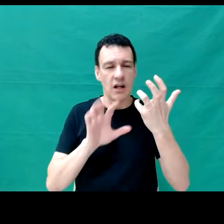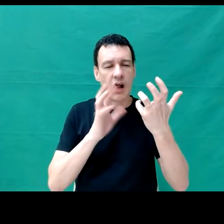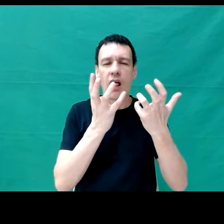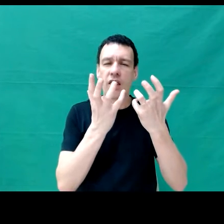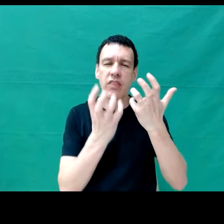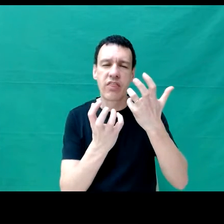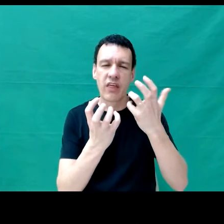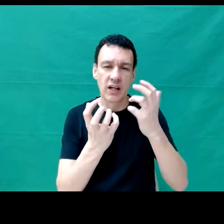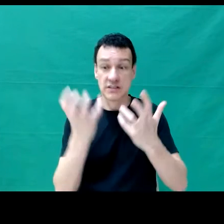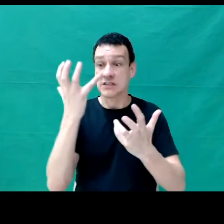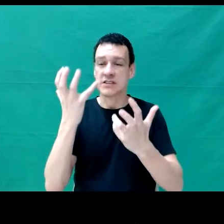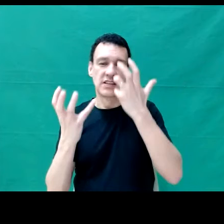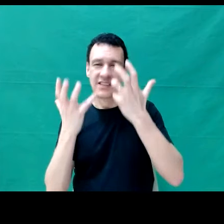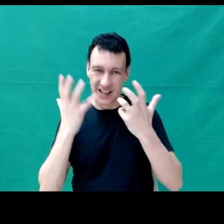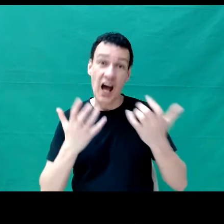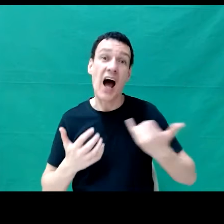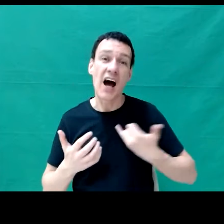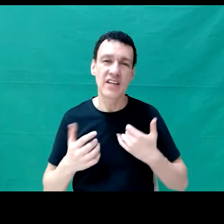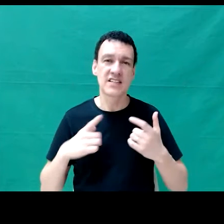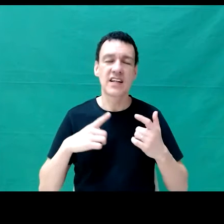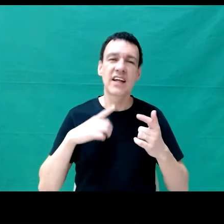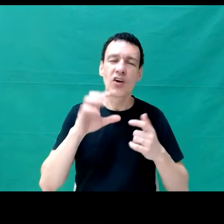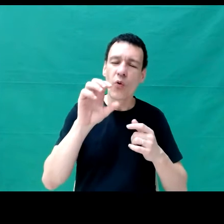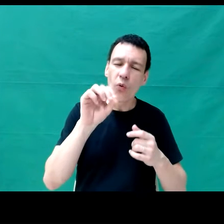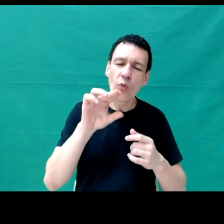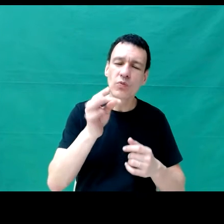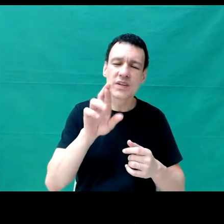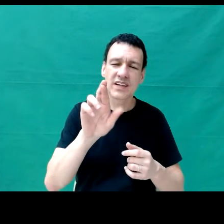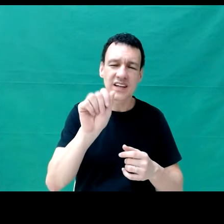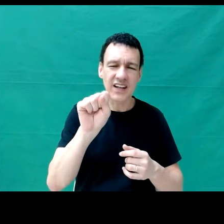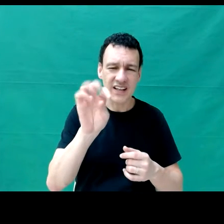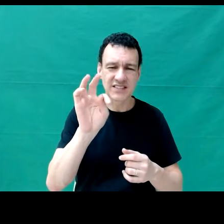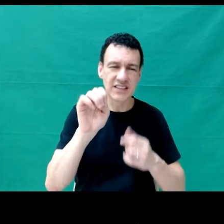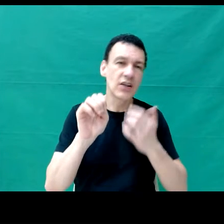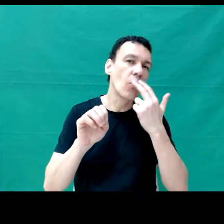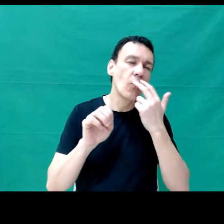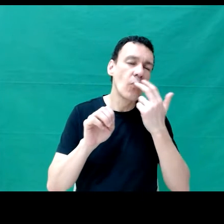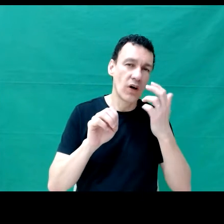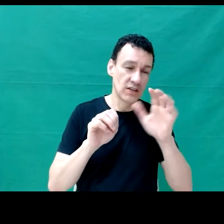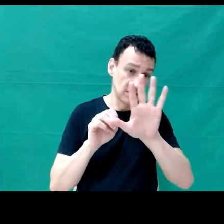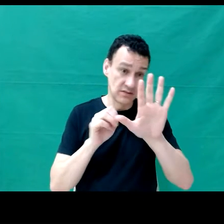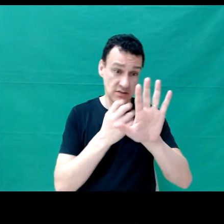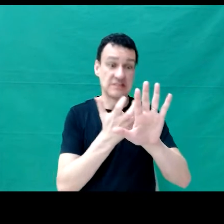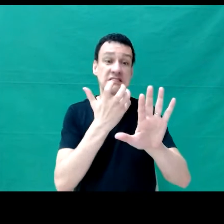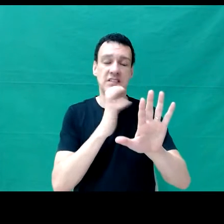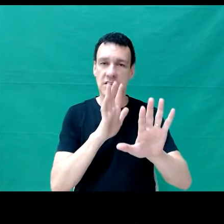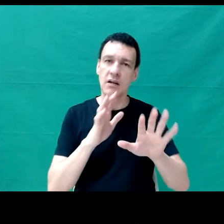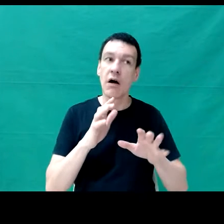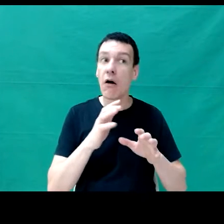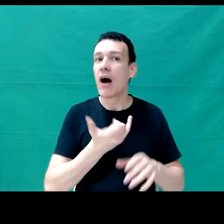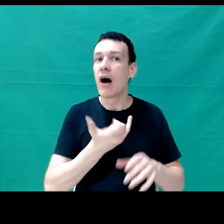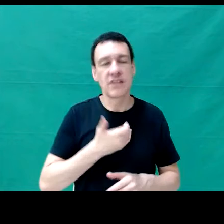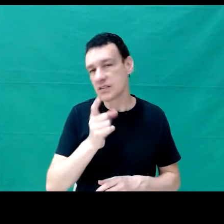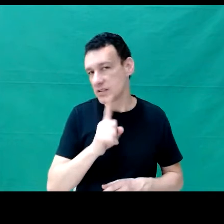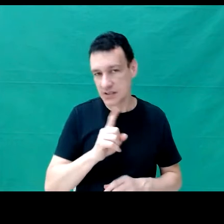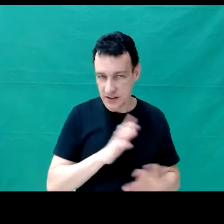grande parte dos outros bugs são 100% confiáveis para fazer as validações, né? E o Cypress ele